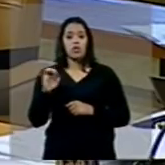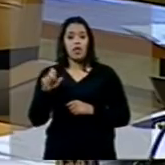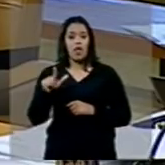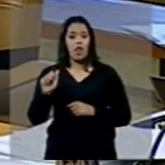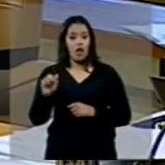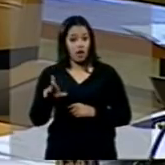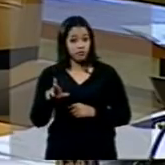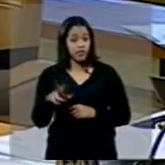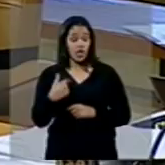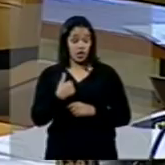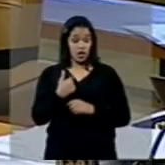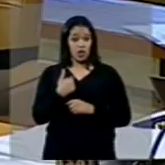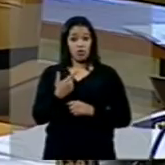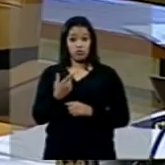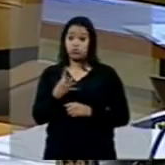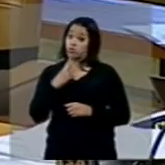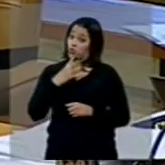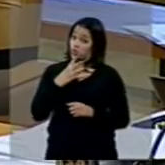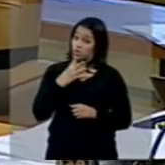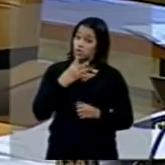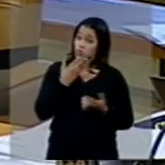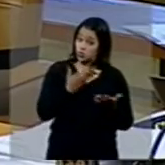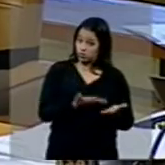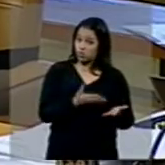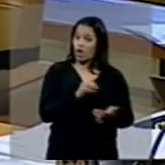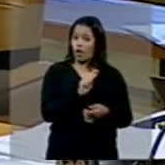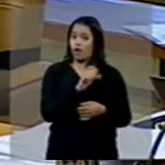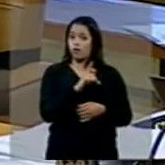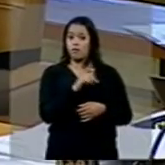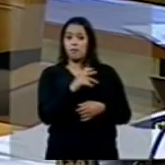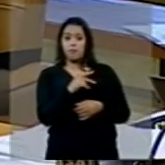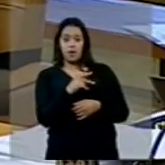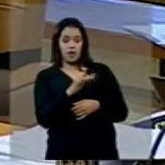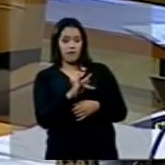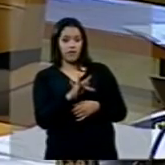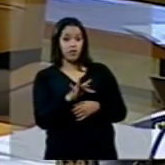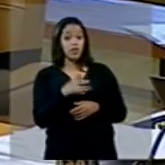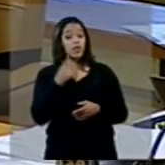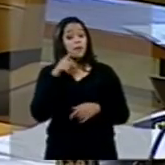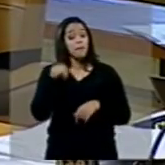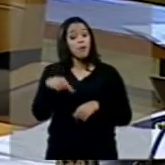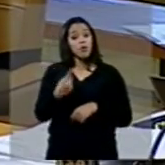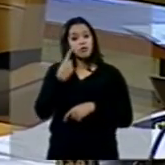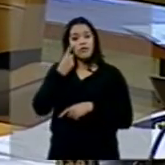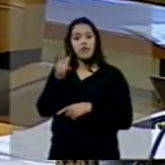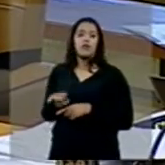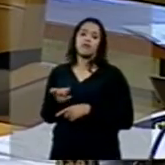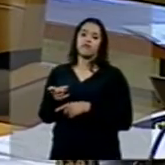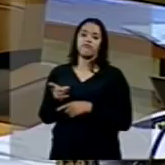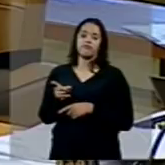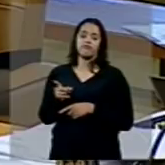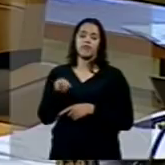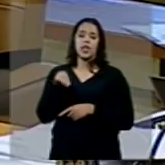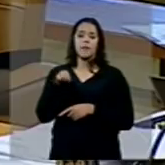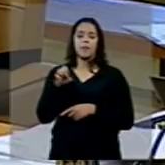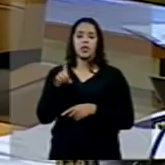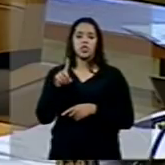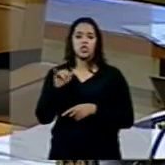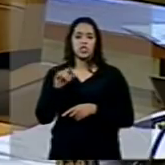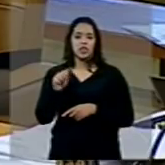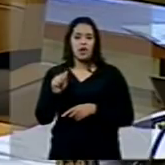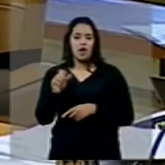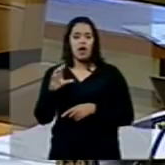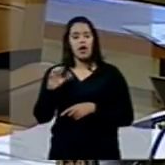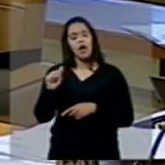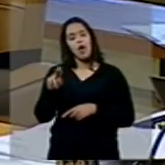o conhecimento da DPF para apreciar a medida cautelar, tal como irei fazer e à